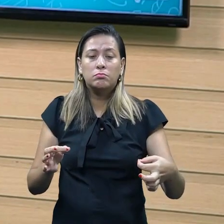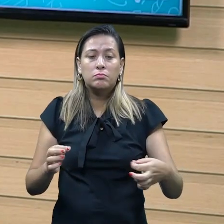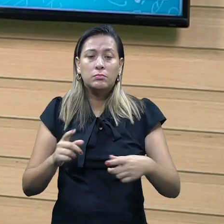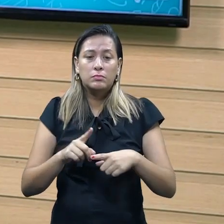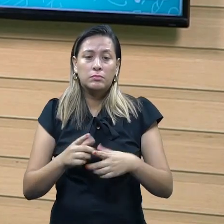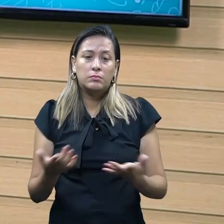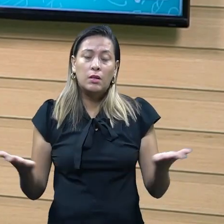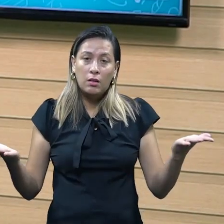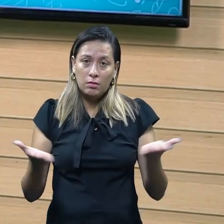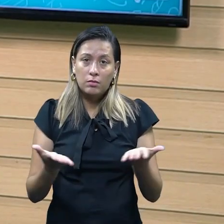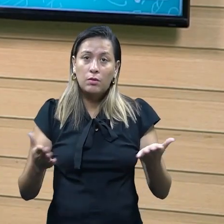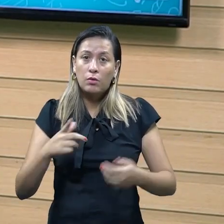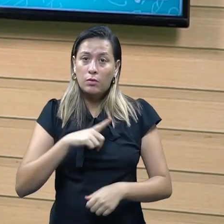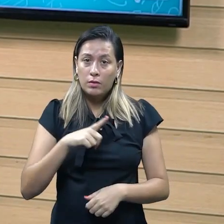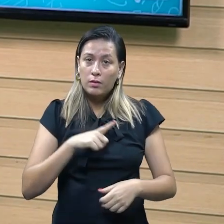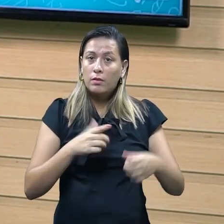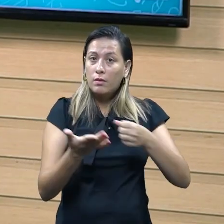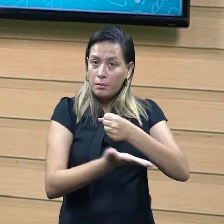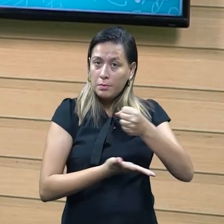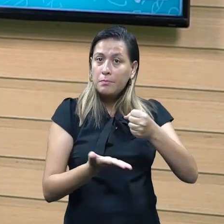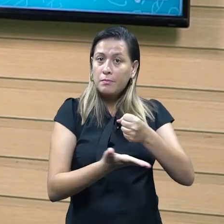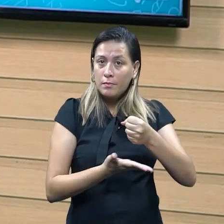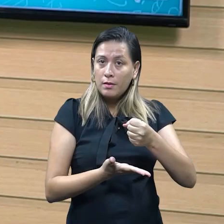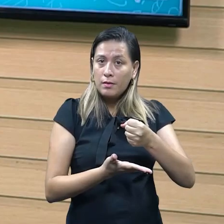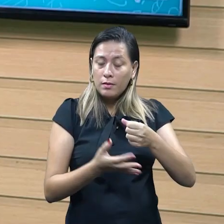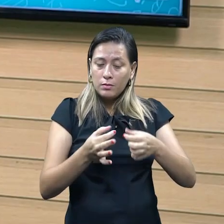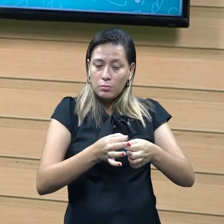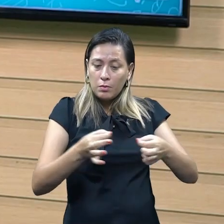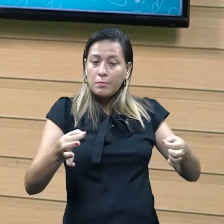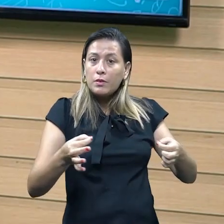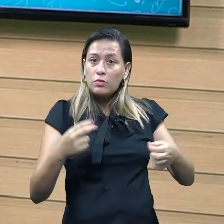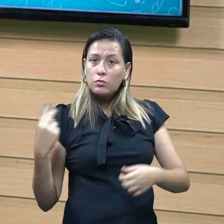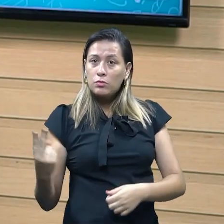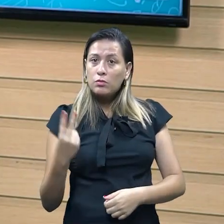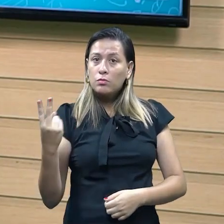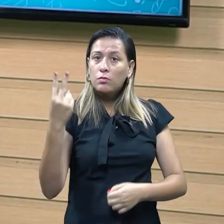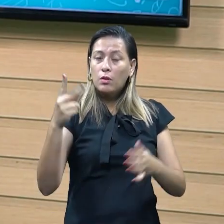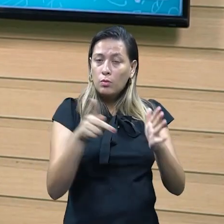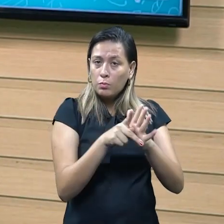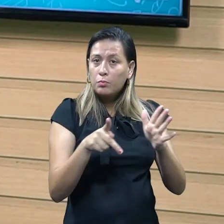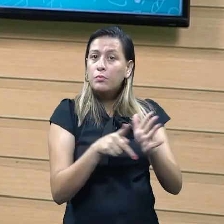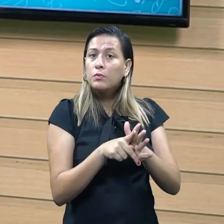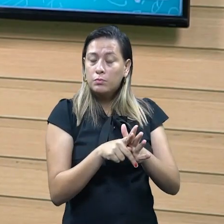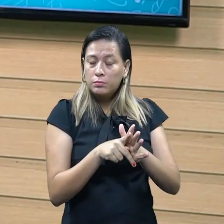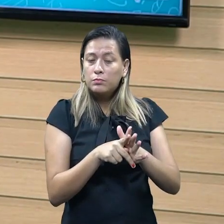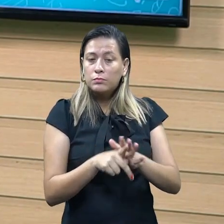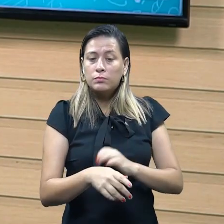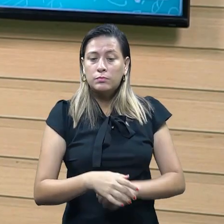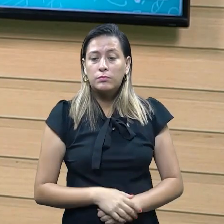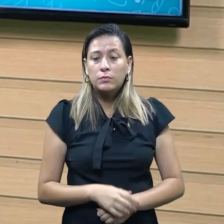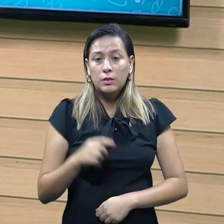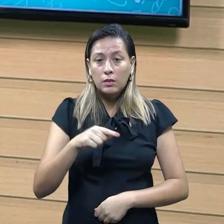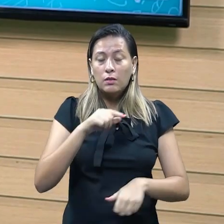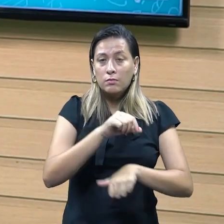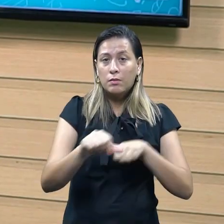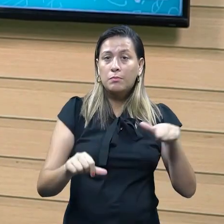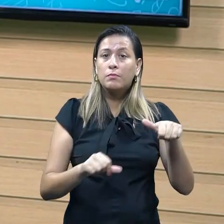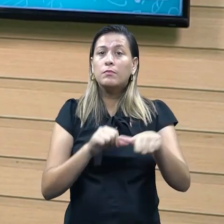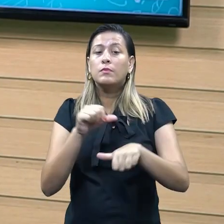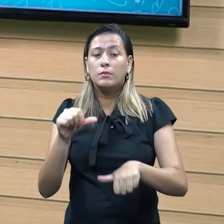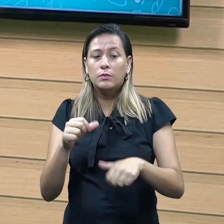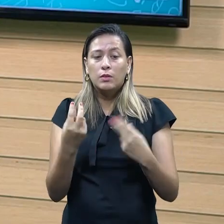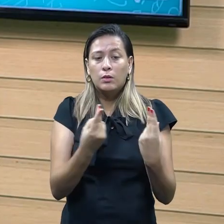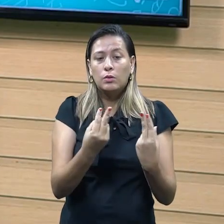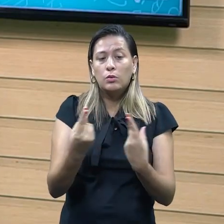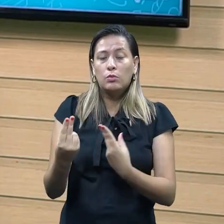Agora você tem um parâmetro, uma medida, um valor da qual esse valor vai alterar de